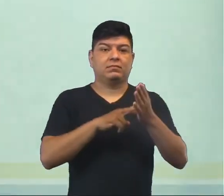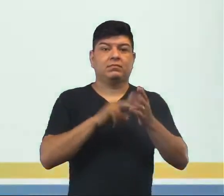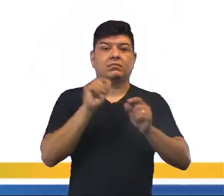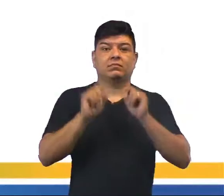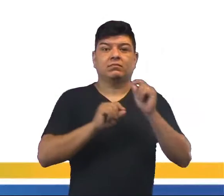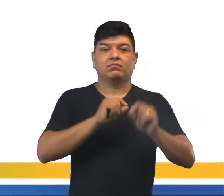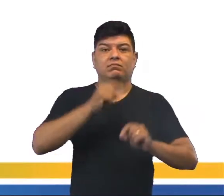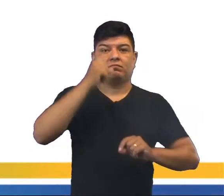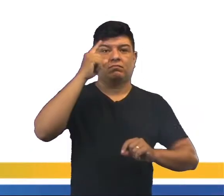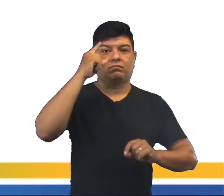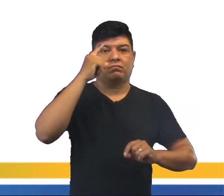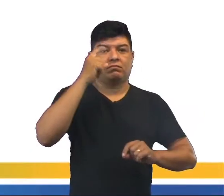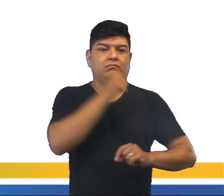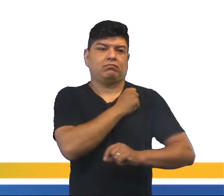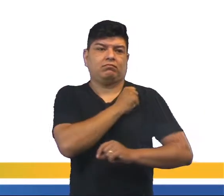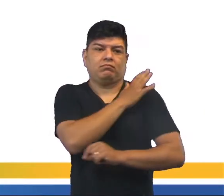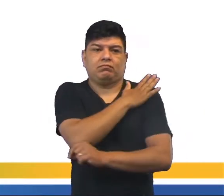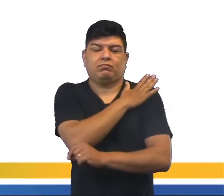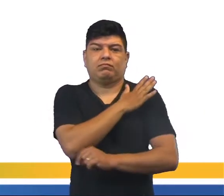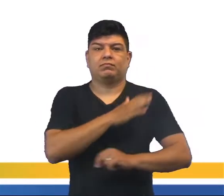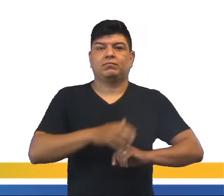autoritarismo.